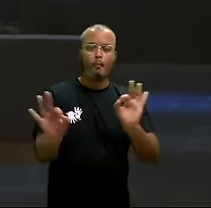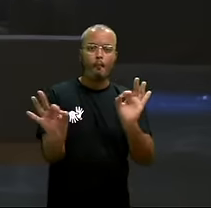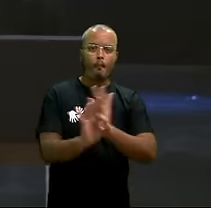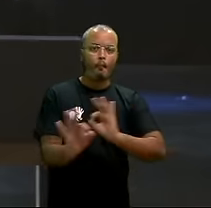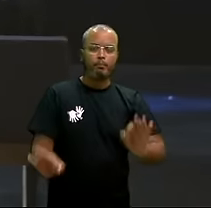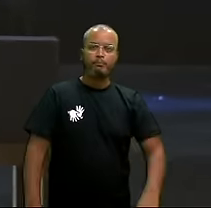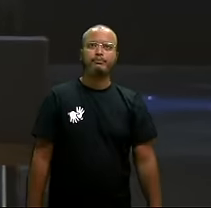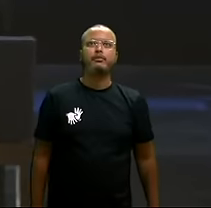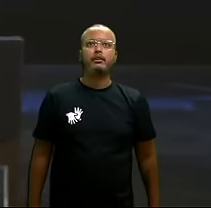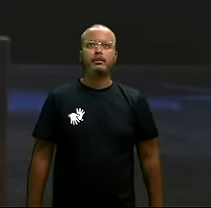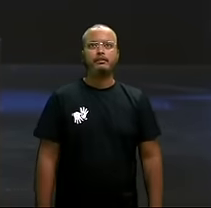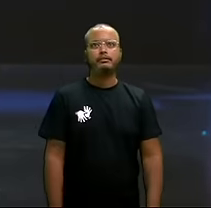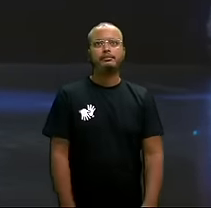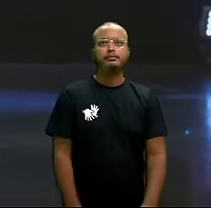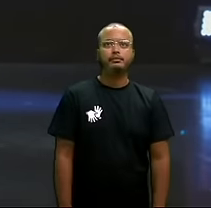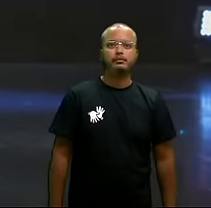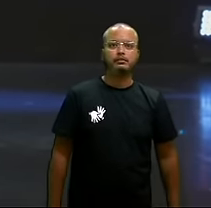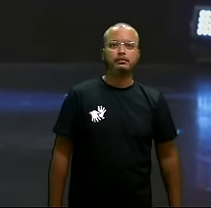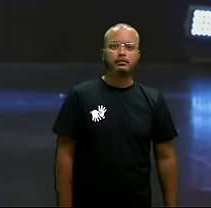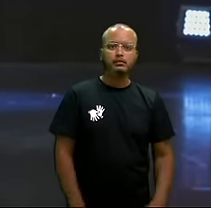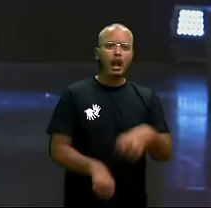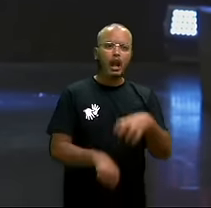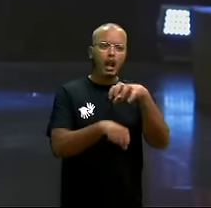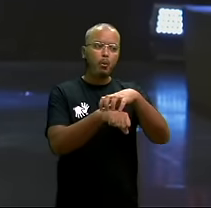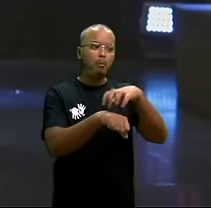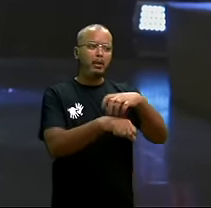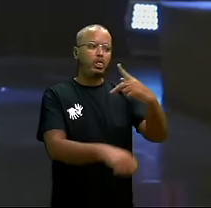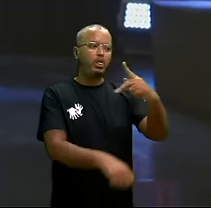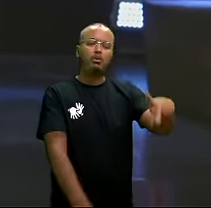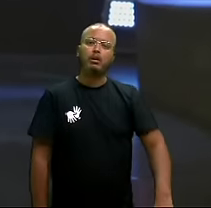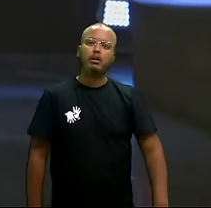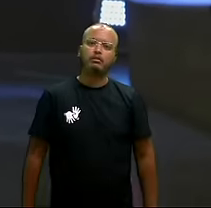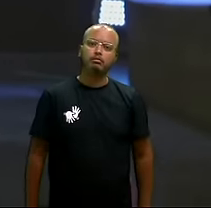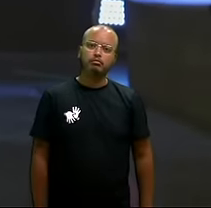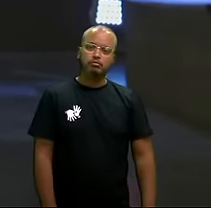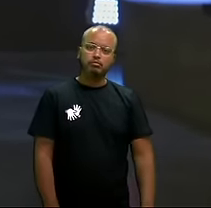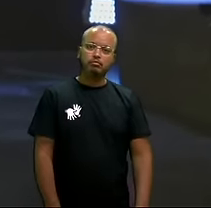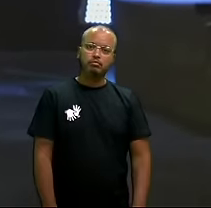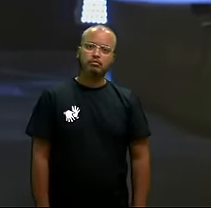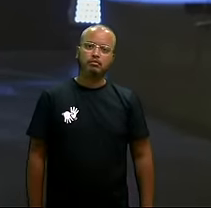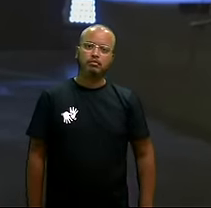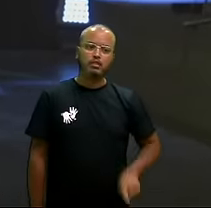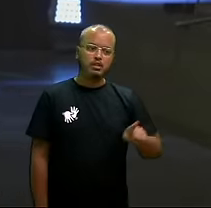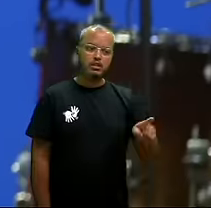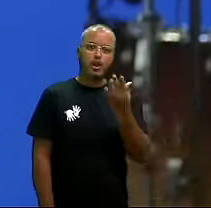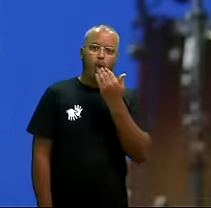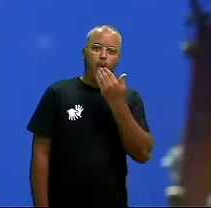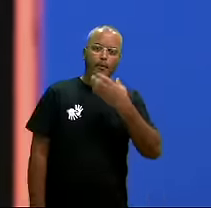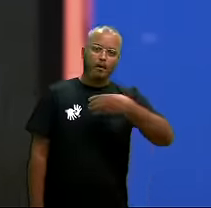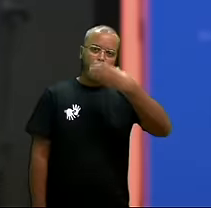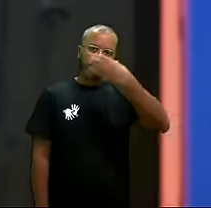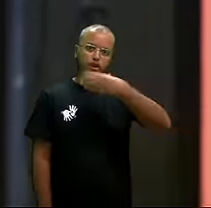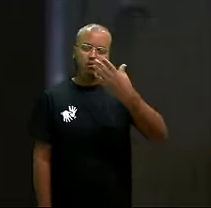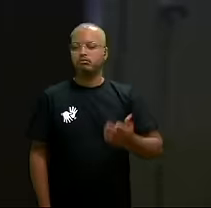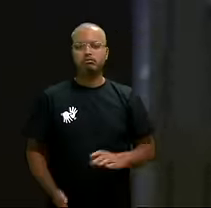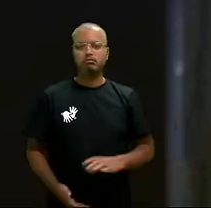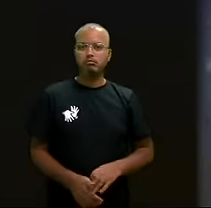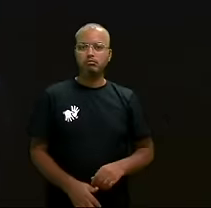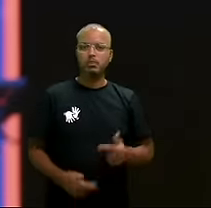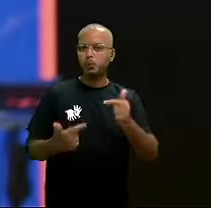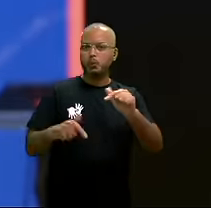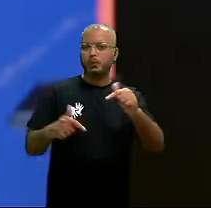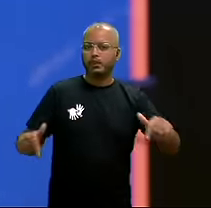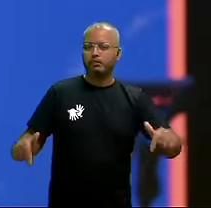Não tem um versículo da Bíblia que diz assim: a culpa é tua. Você que mandou comer essa maçã, tinha que comer nada. Agora não vem me apurrinhar não. Sai pra lá. Deixa eu ver minha